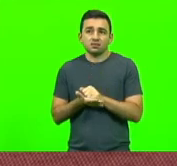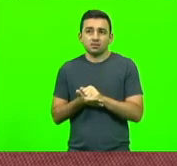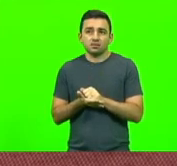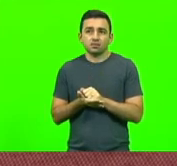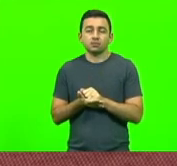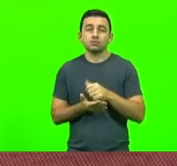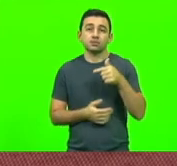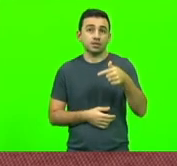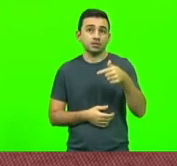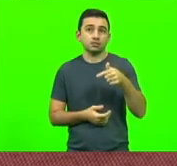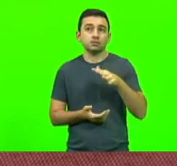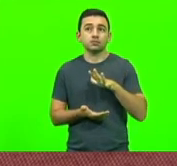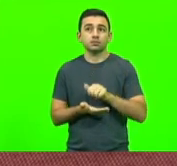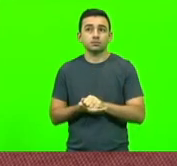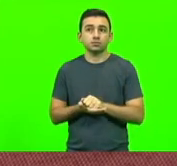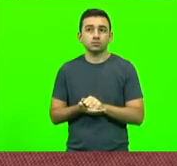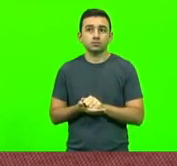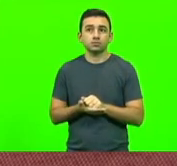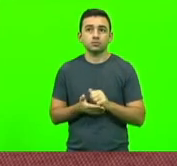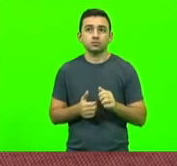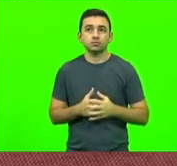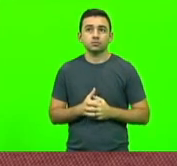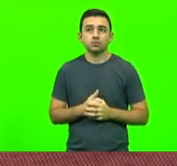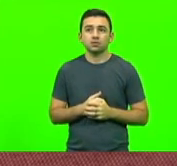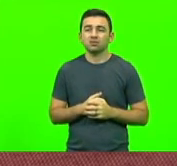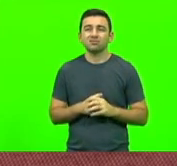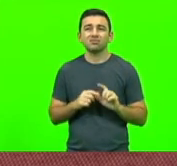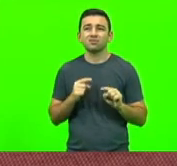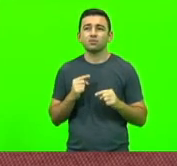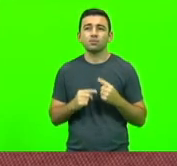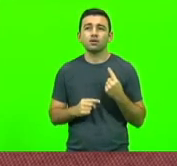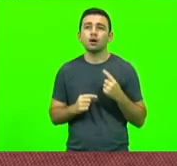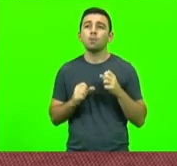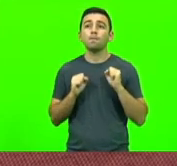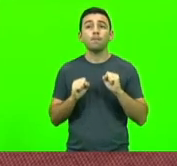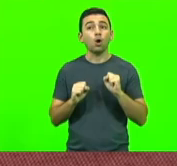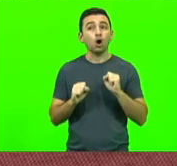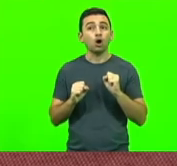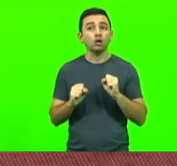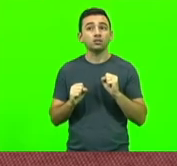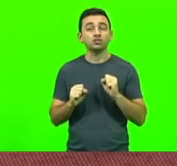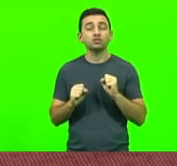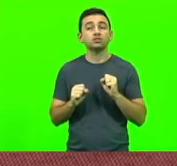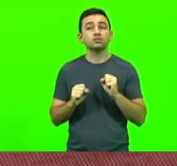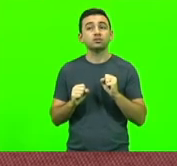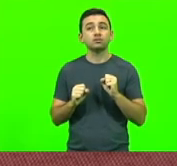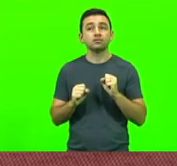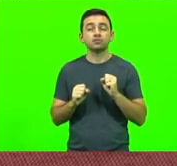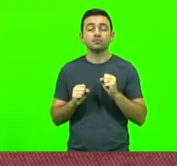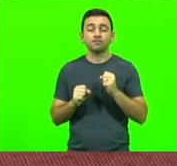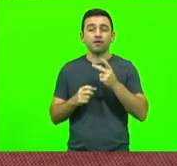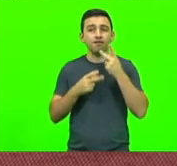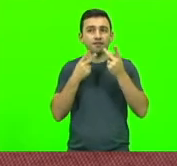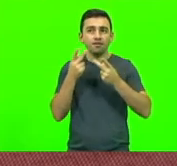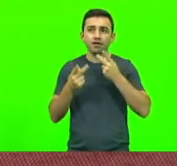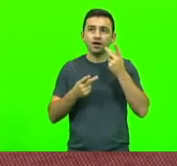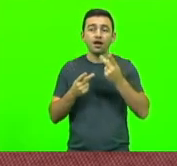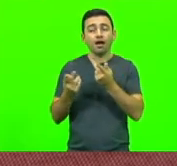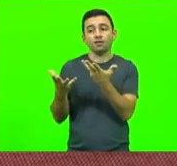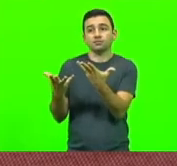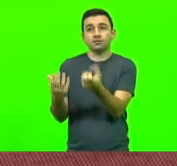ainda. Eu acho que não faz sentido, porque pode haver convencimentos, né? Tem encaminhamento e voto também, né,